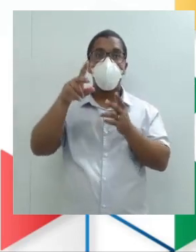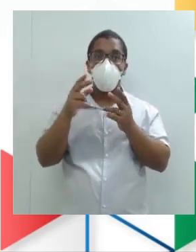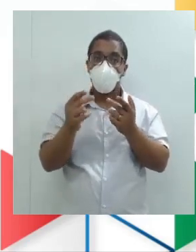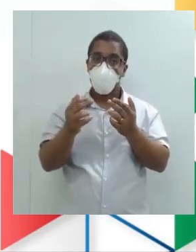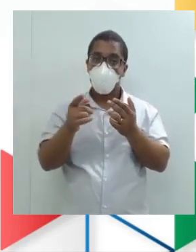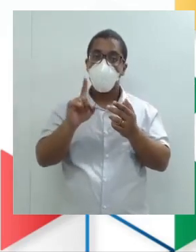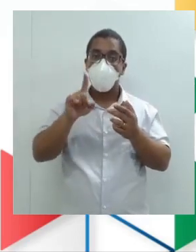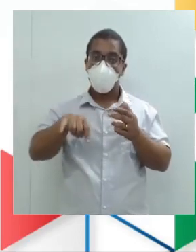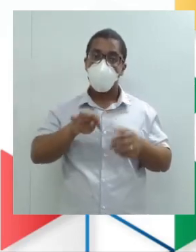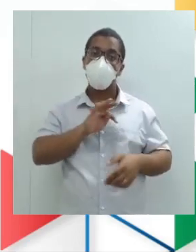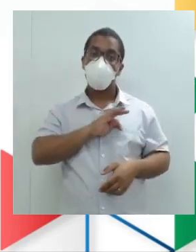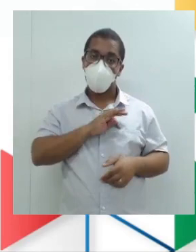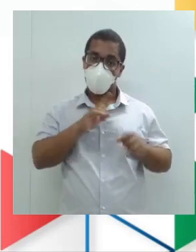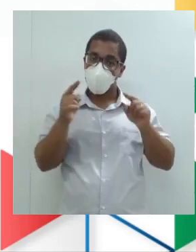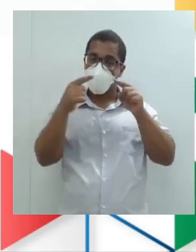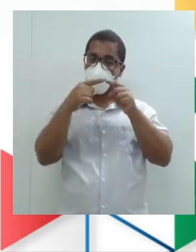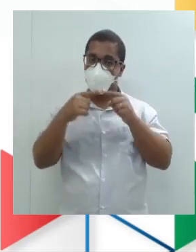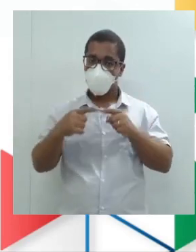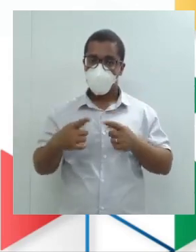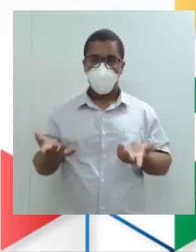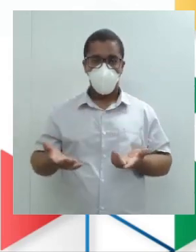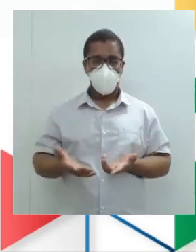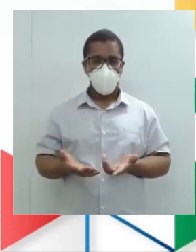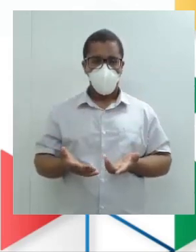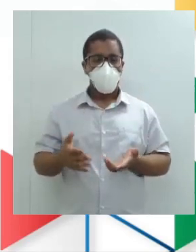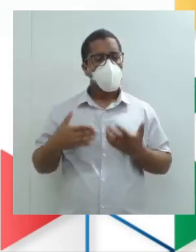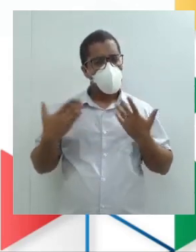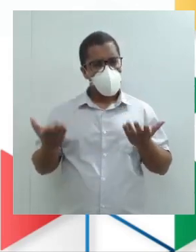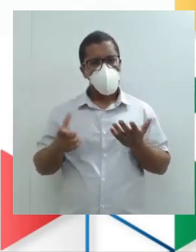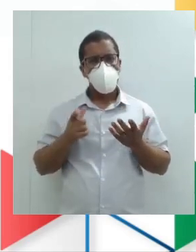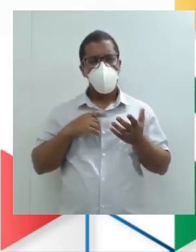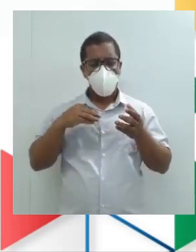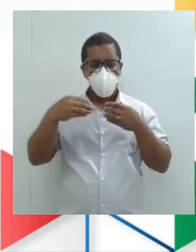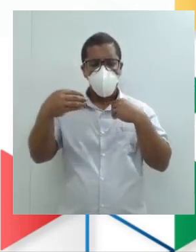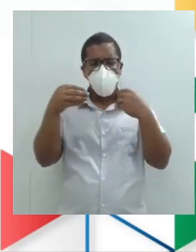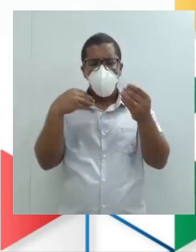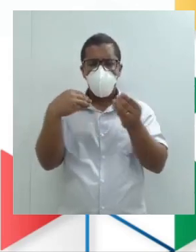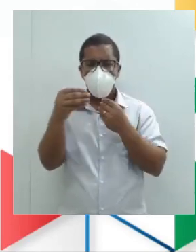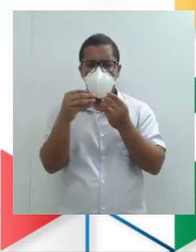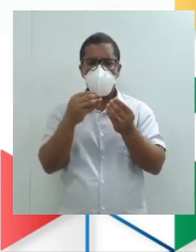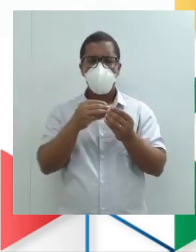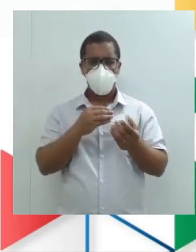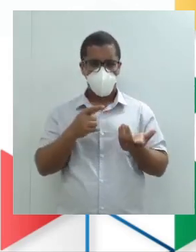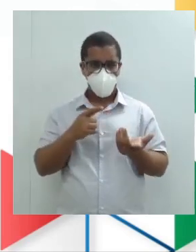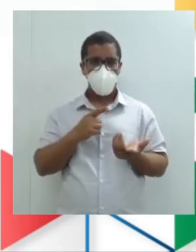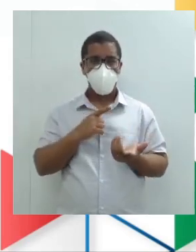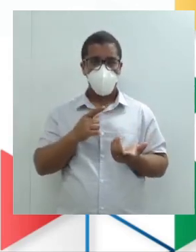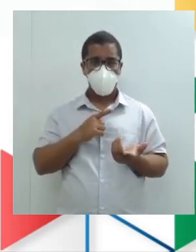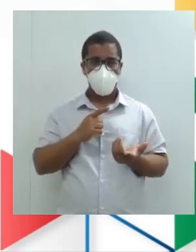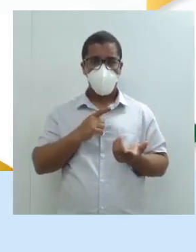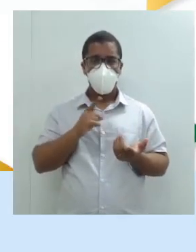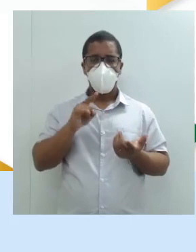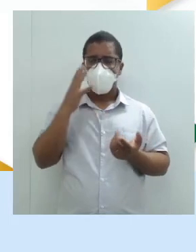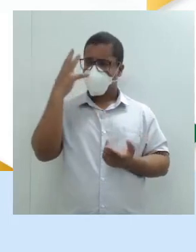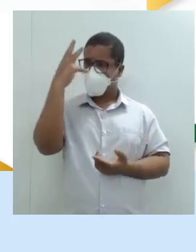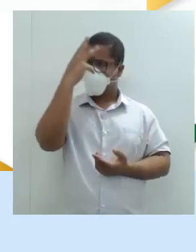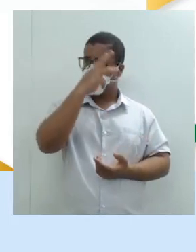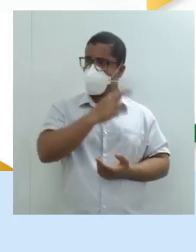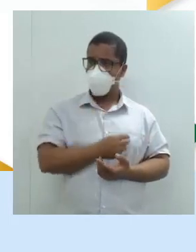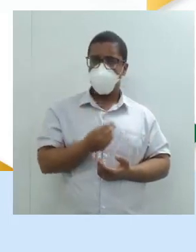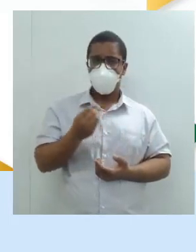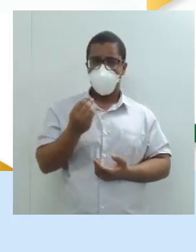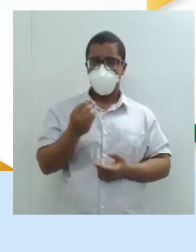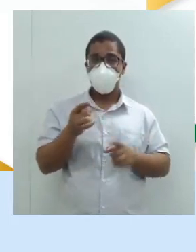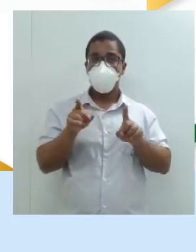como esporte técnico combinatório. Então existe toda uma plasticidade, toda uma beleza e toda